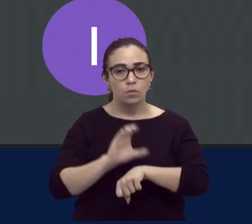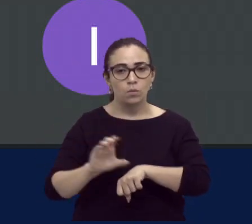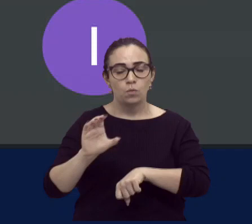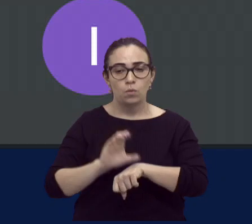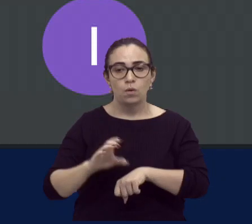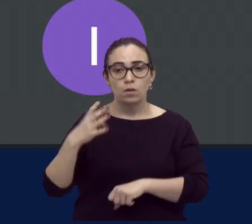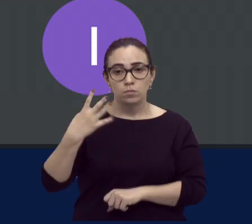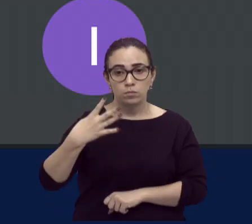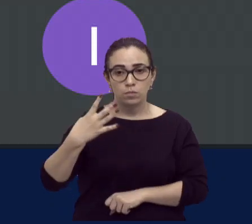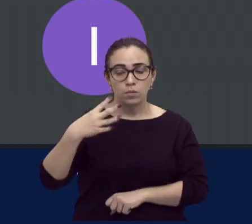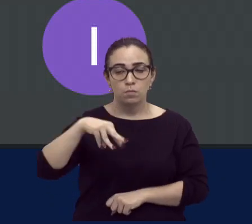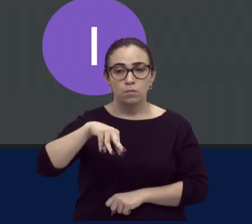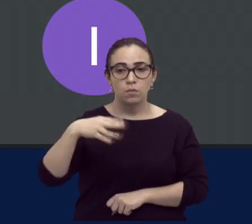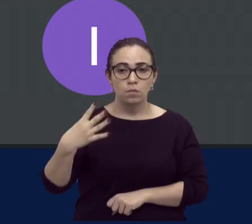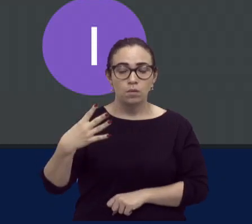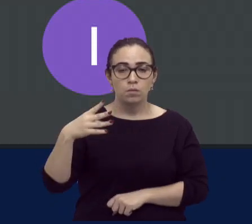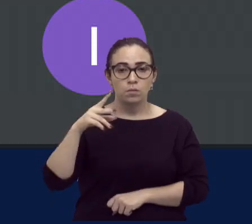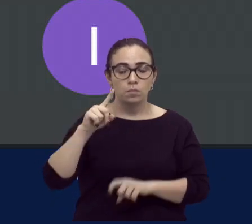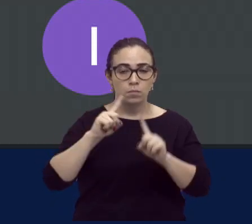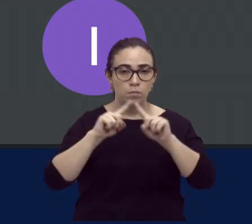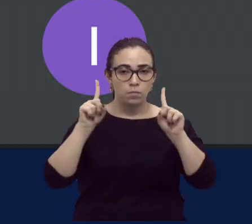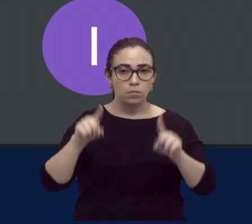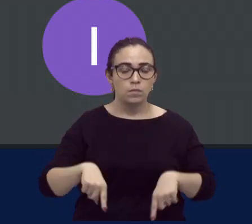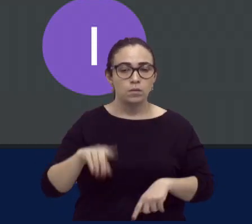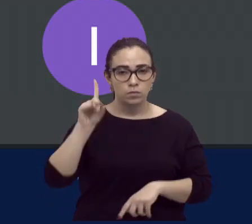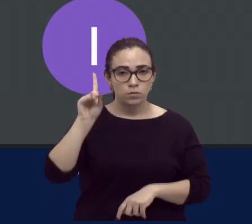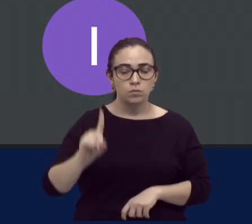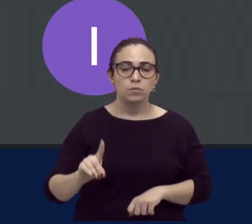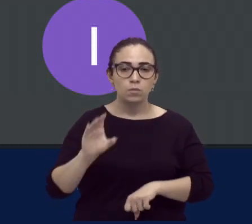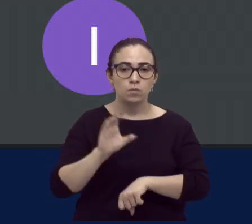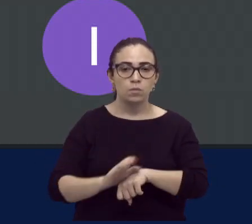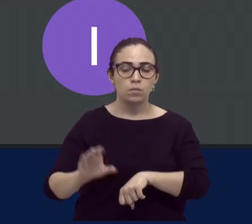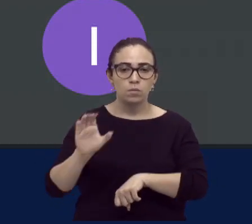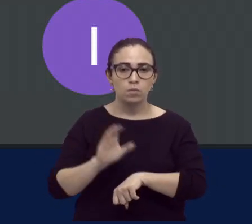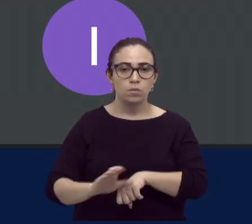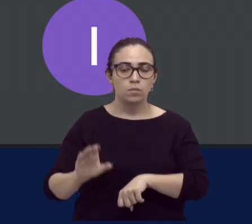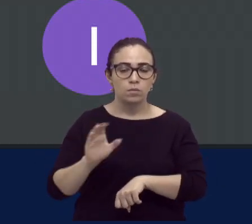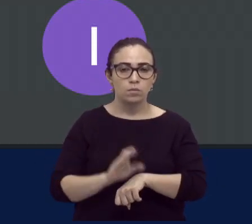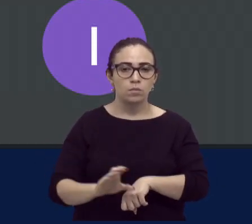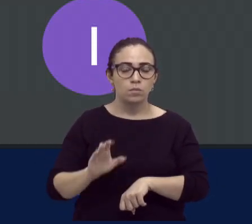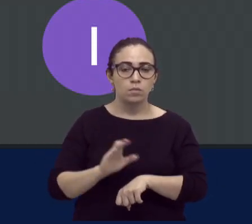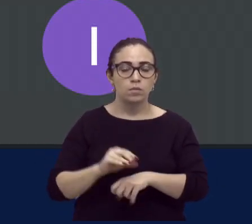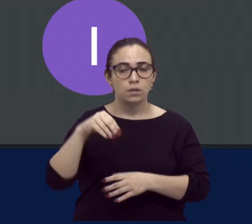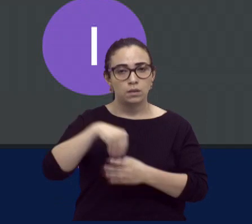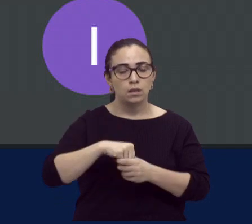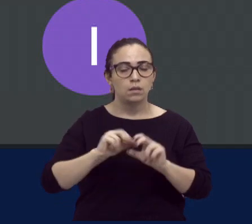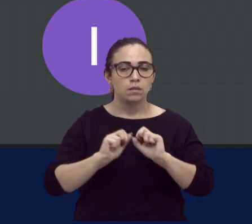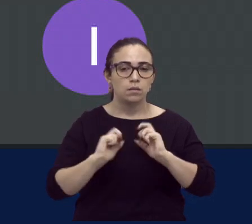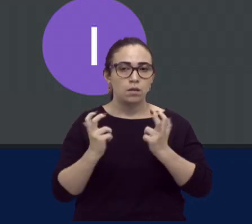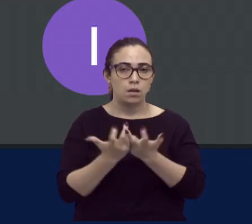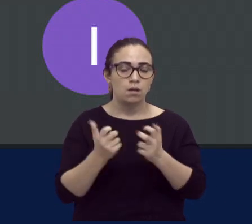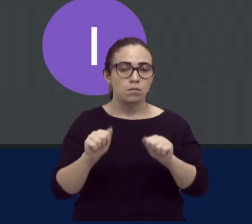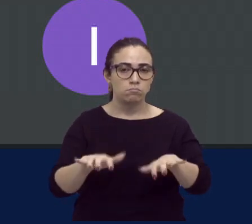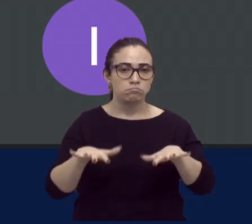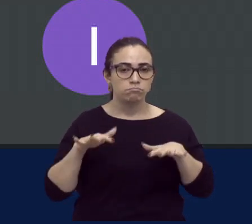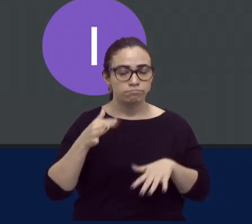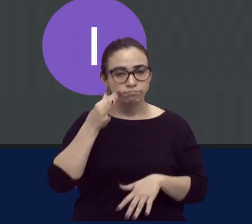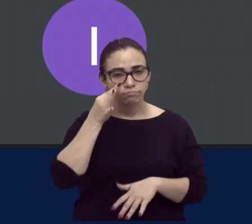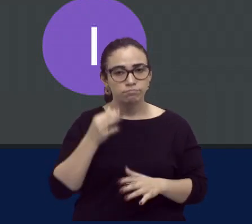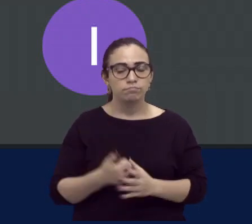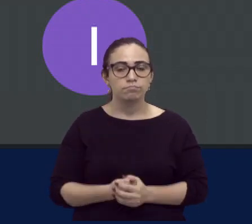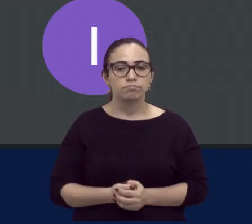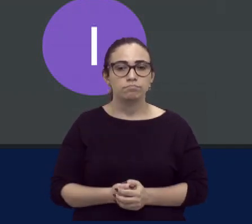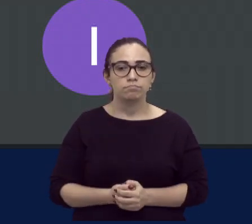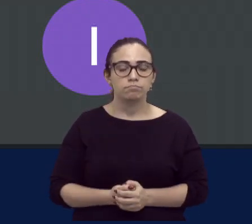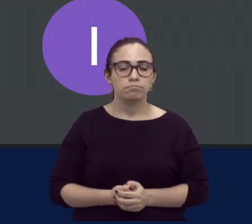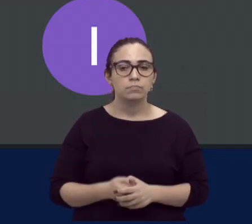4 do Plano Diretor, um curso que está ocorrendo lá na Câmara Municipal. E